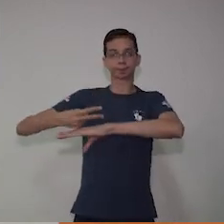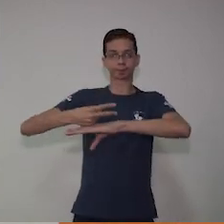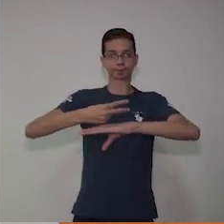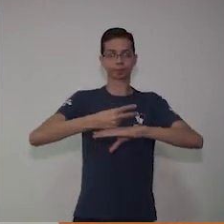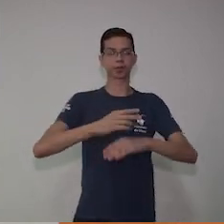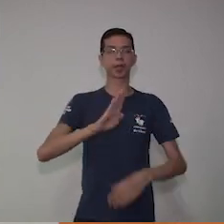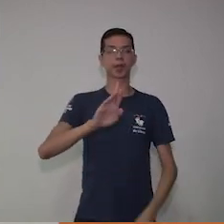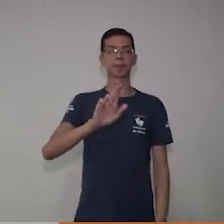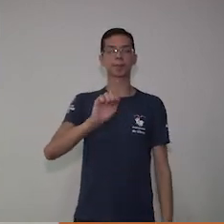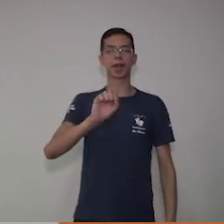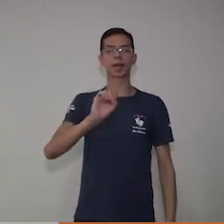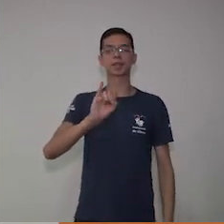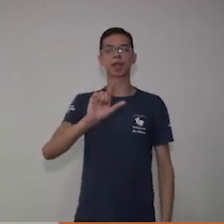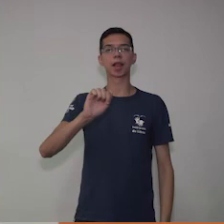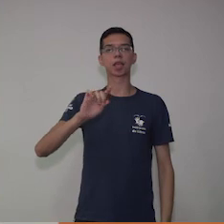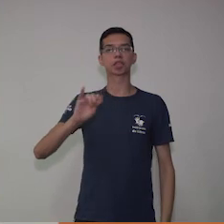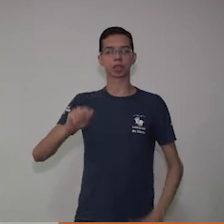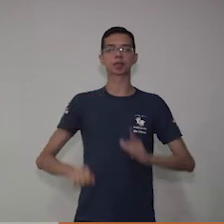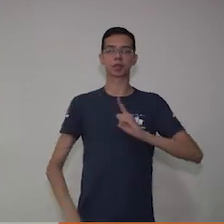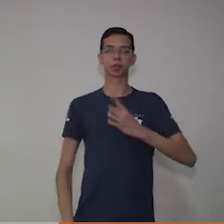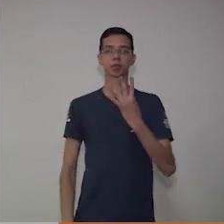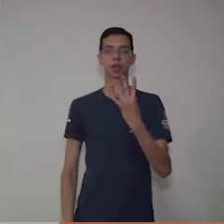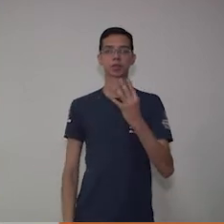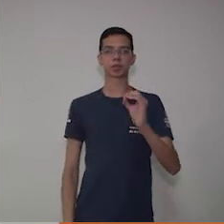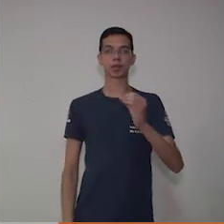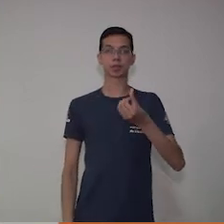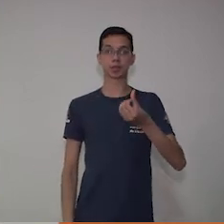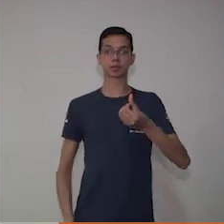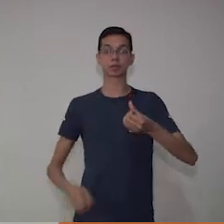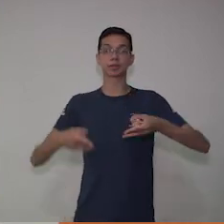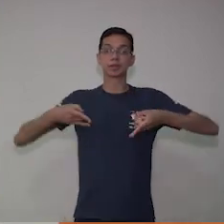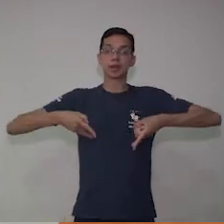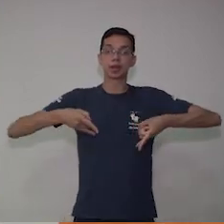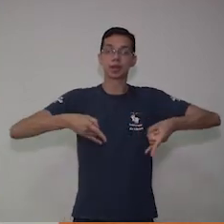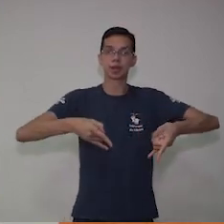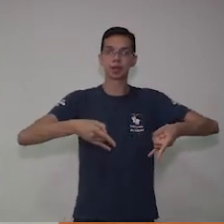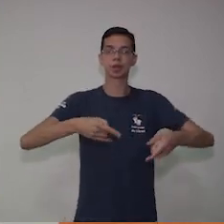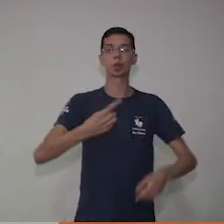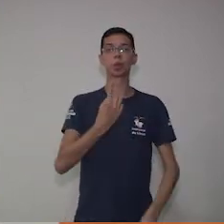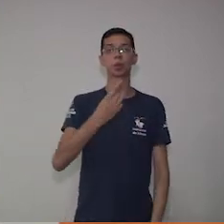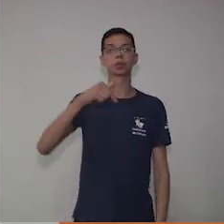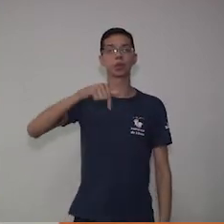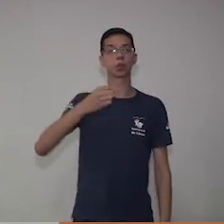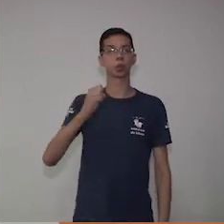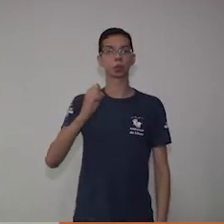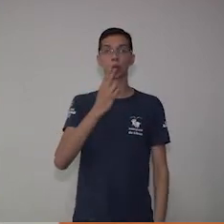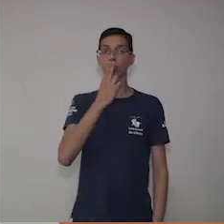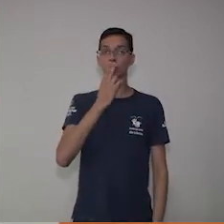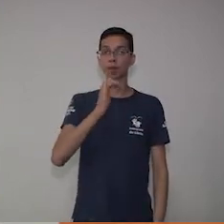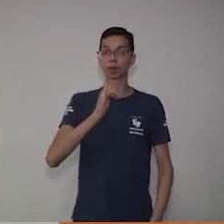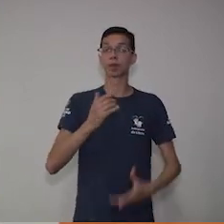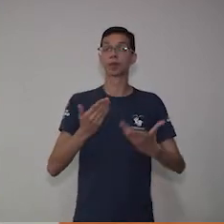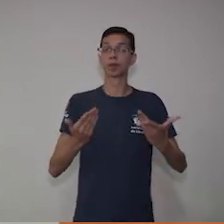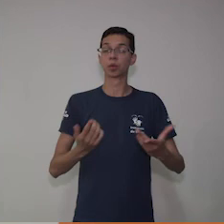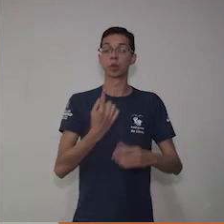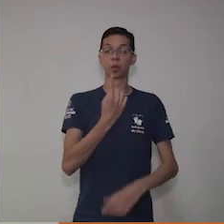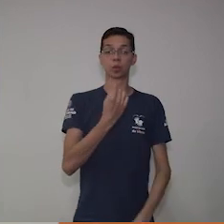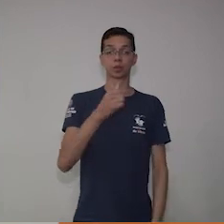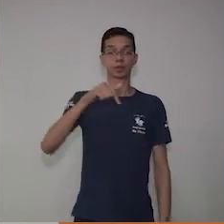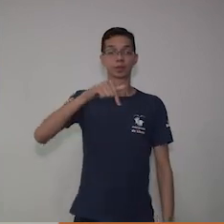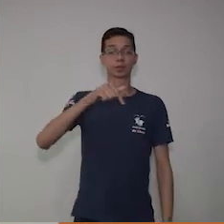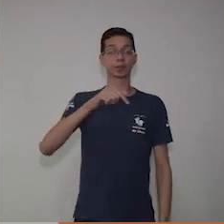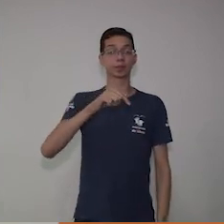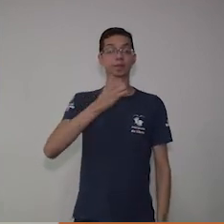tem 406 leitos, dos quais 188 de UTI. Então, é nesses